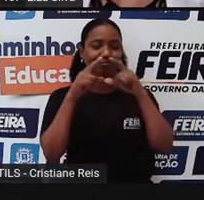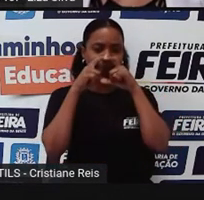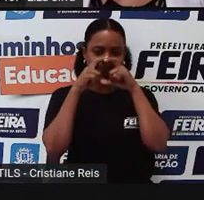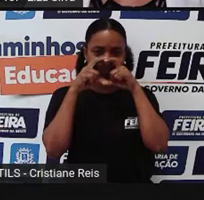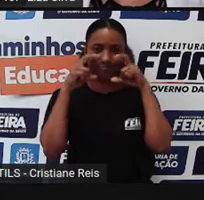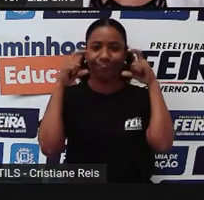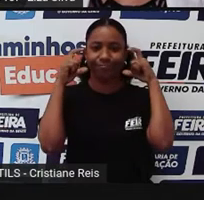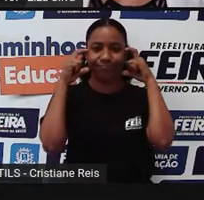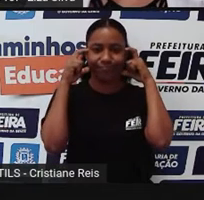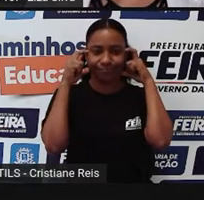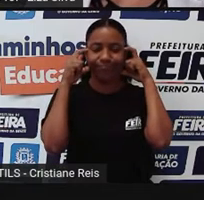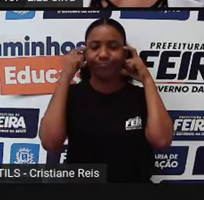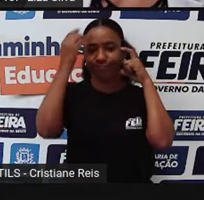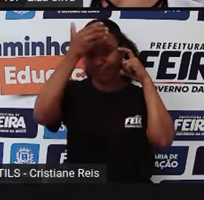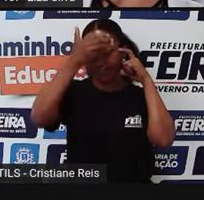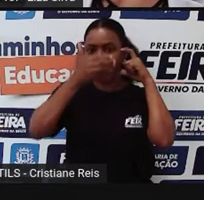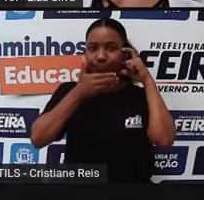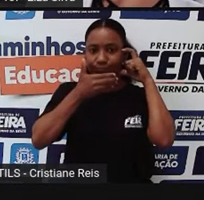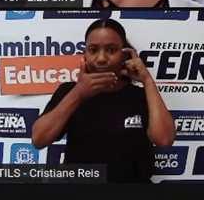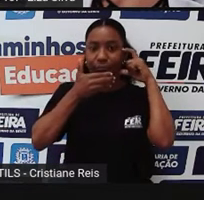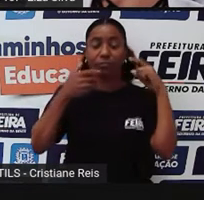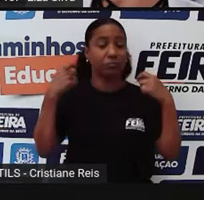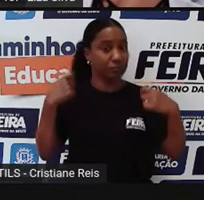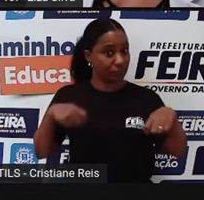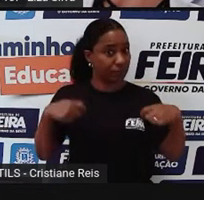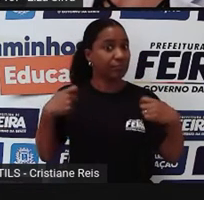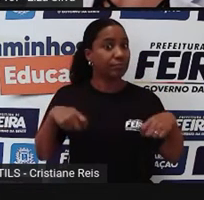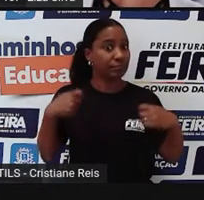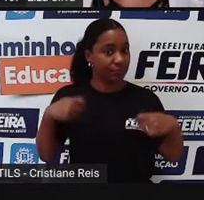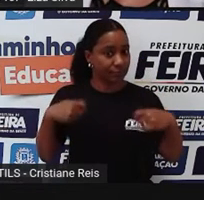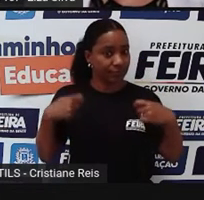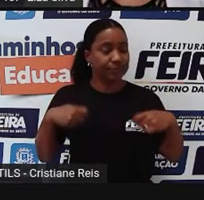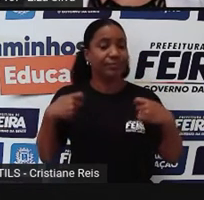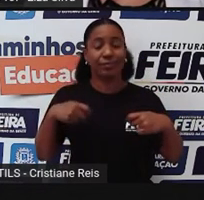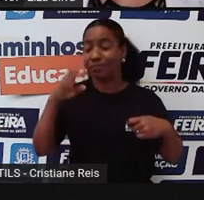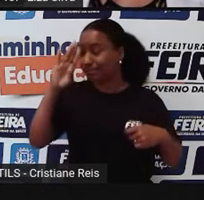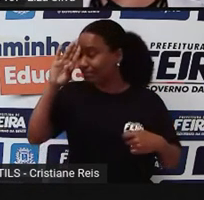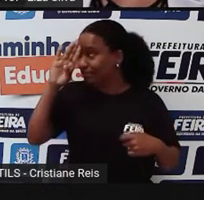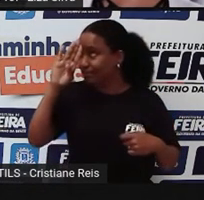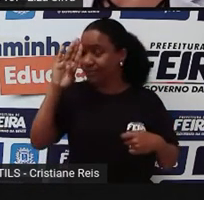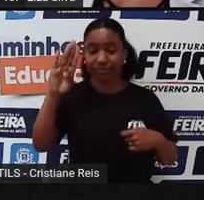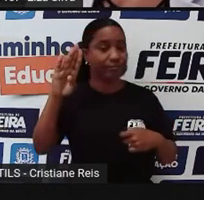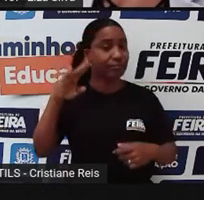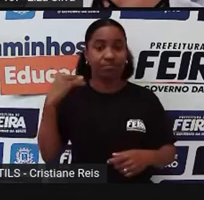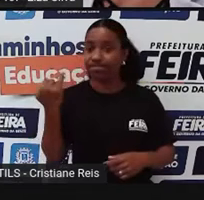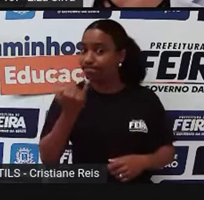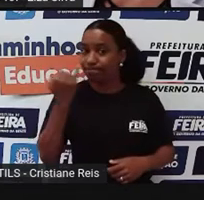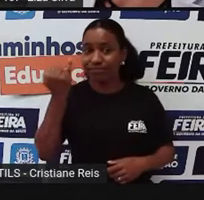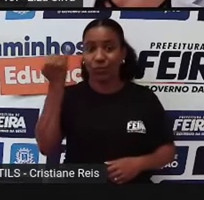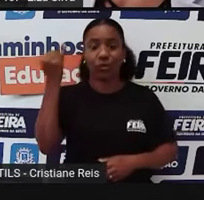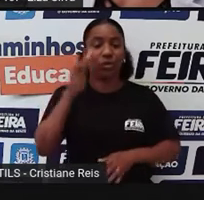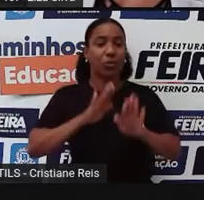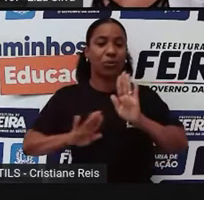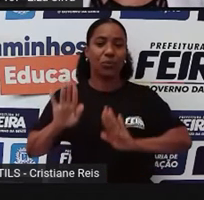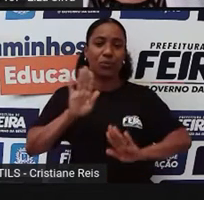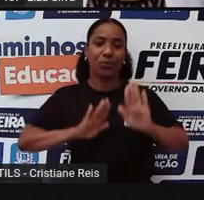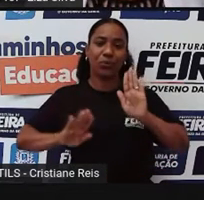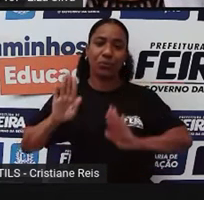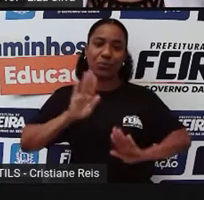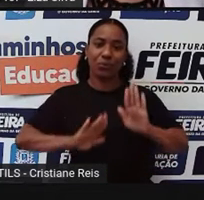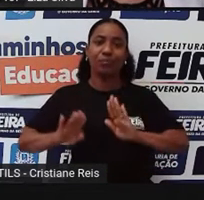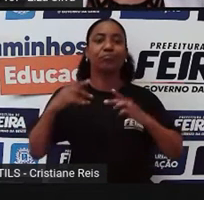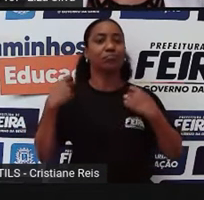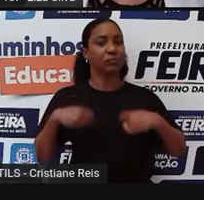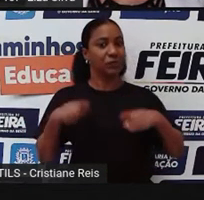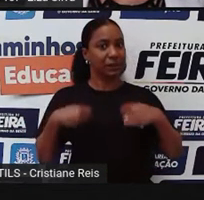a máscara facial Esse é um dos principais cuidados que nós não devemos prescindir para